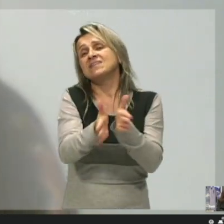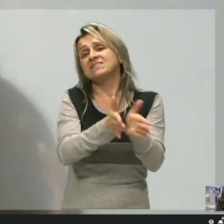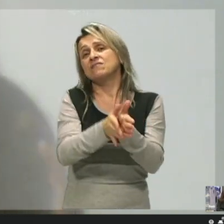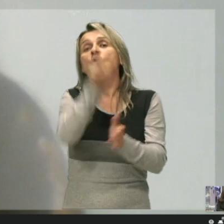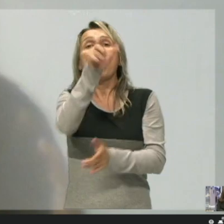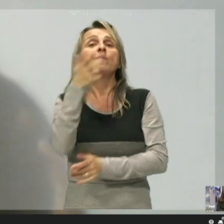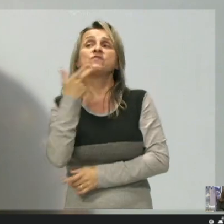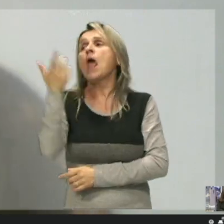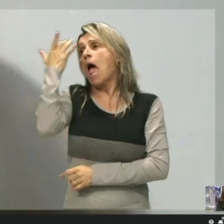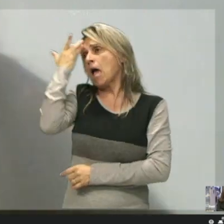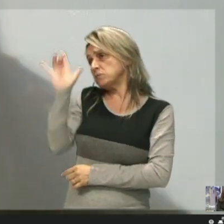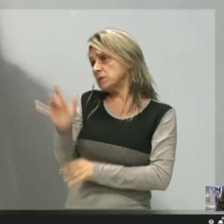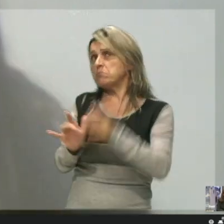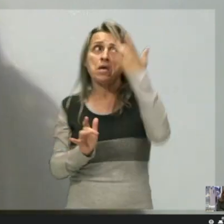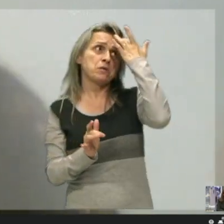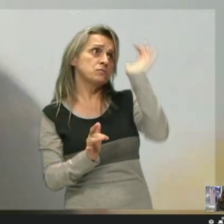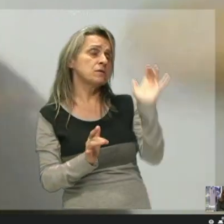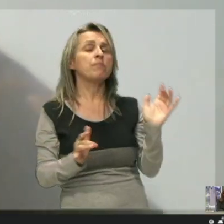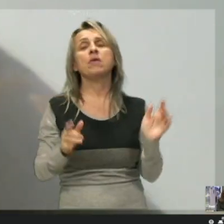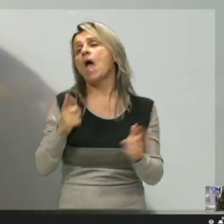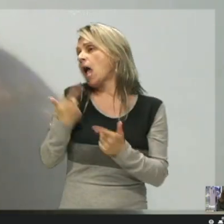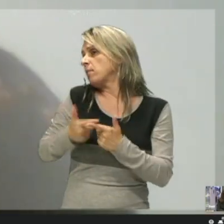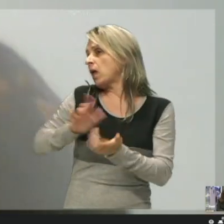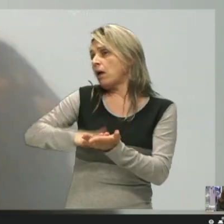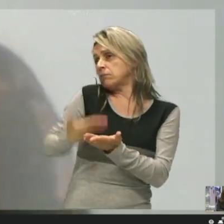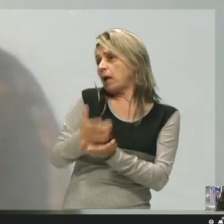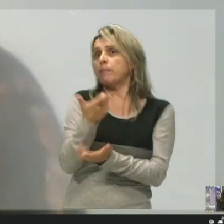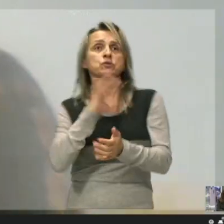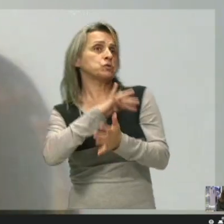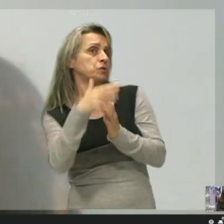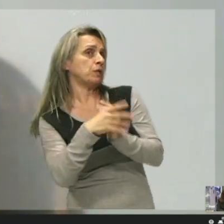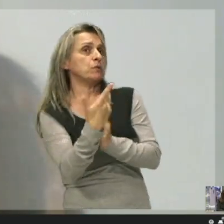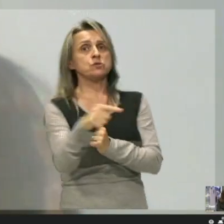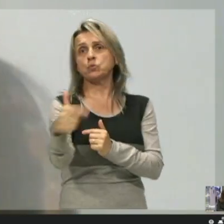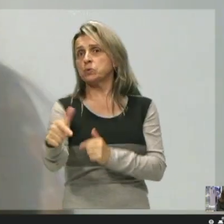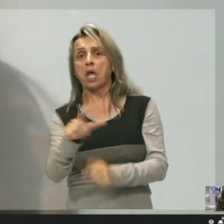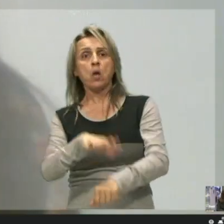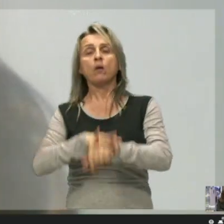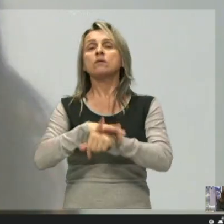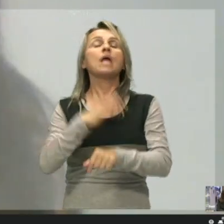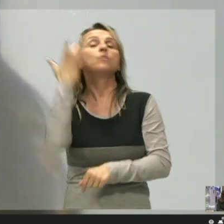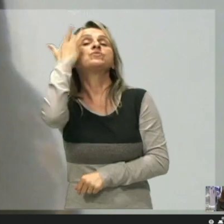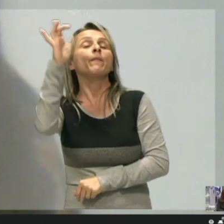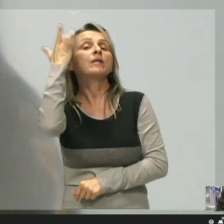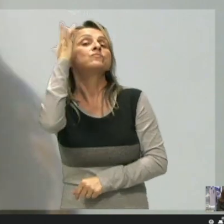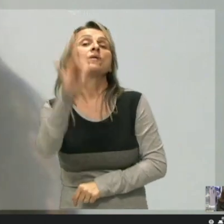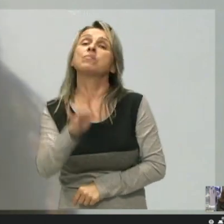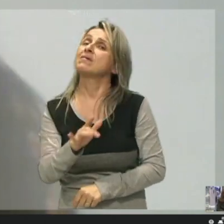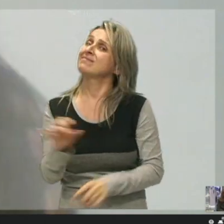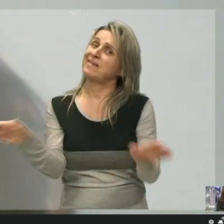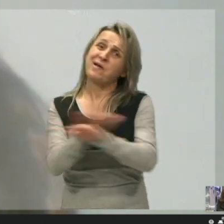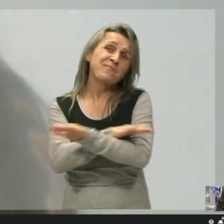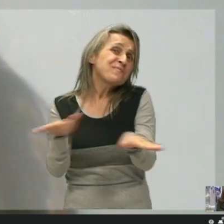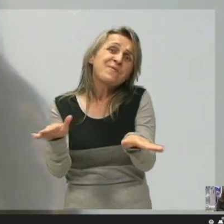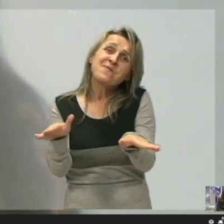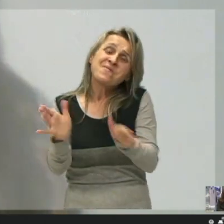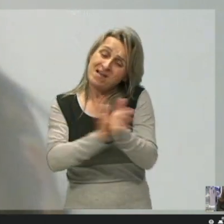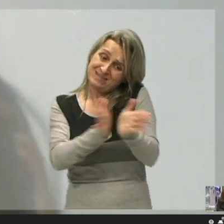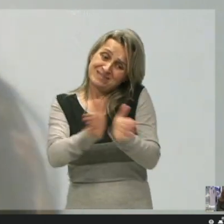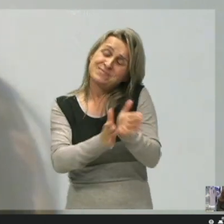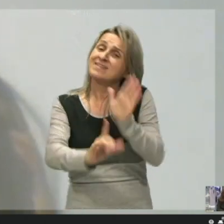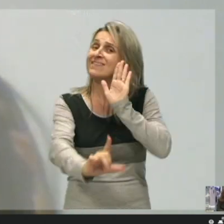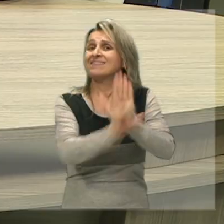estudar. Ah, é porque não tem intérprete de Libras, eu não garanto um atendimento acessível. Ah, eu não sabia. Não tem mais essa desculpa. A acessibilidade é